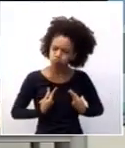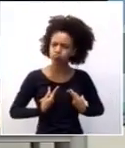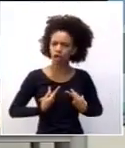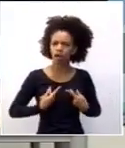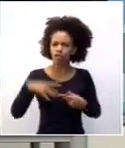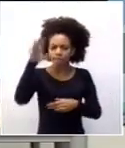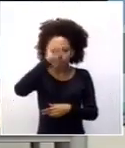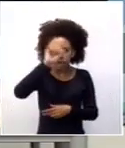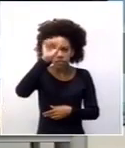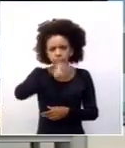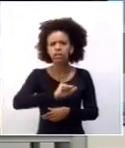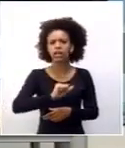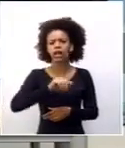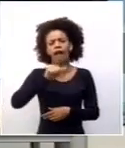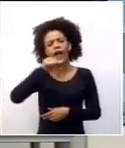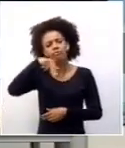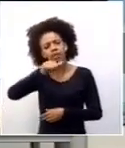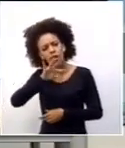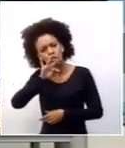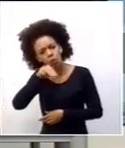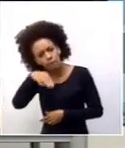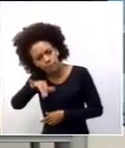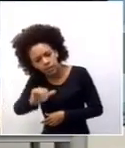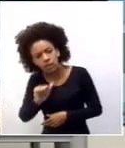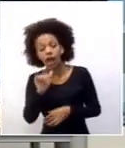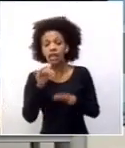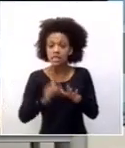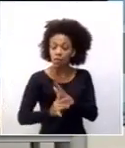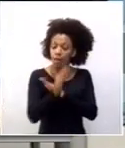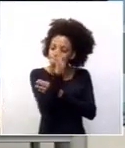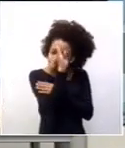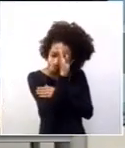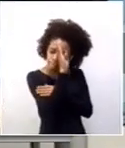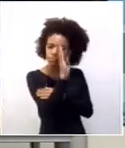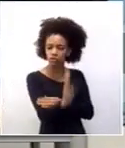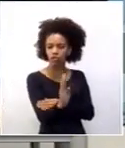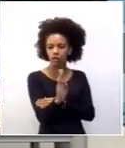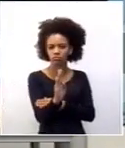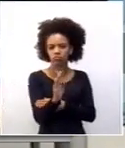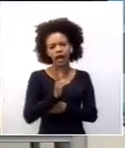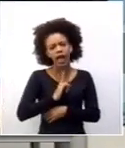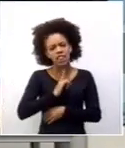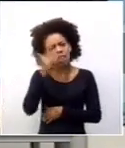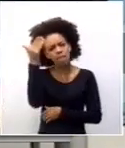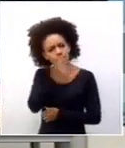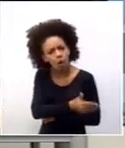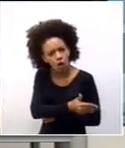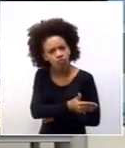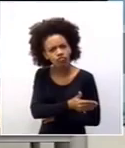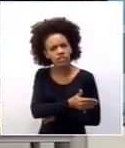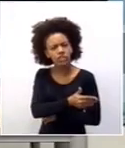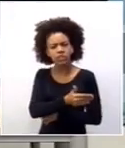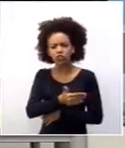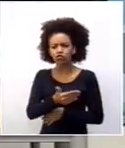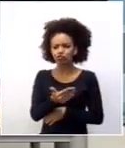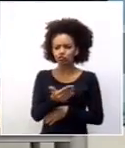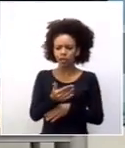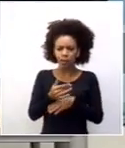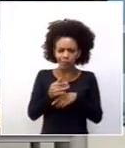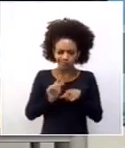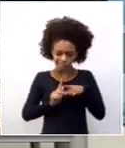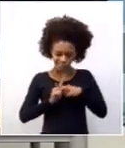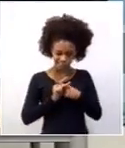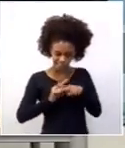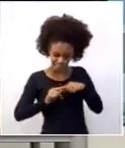muito de anatomia. Isso vai ser fundamental. Você tem provas até de pequenas cirurgias, né, mais